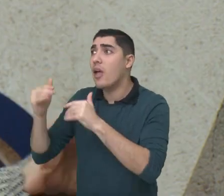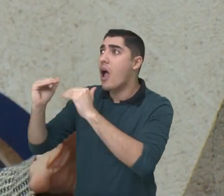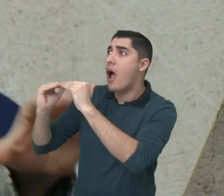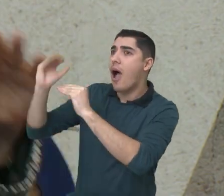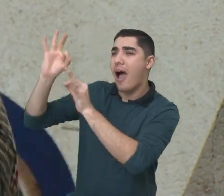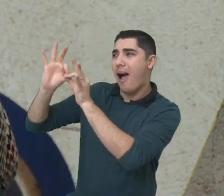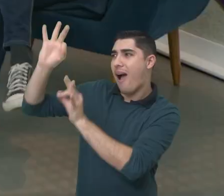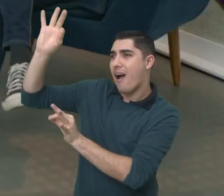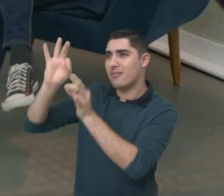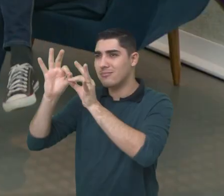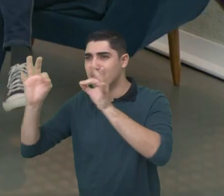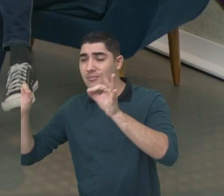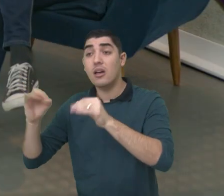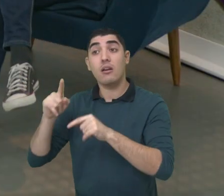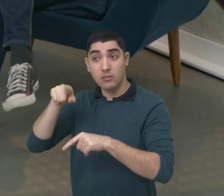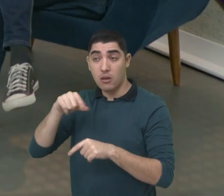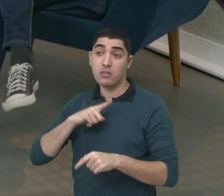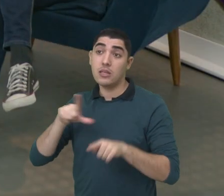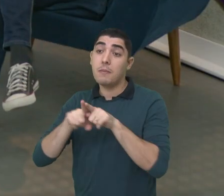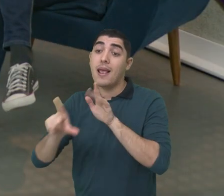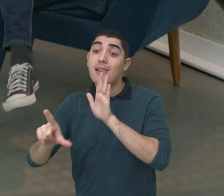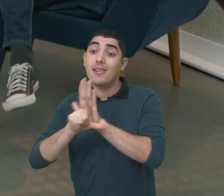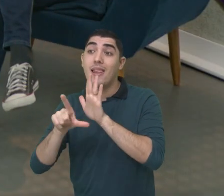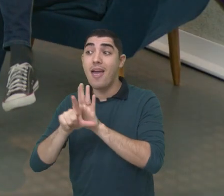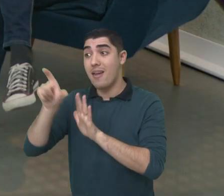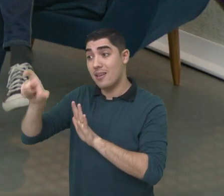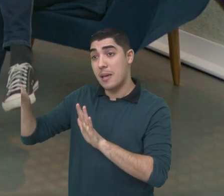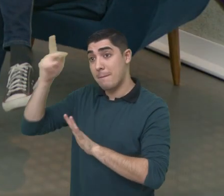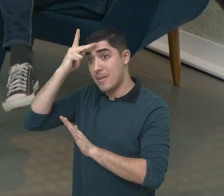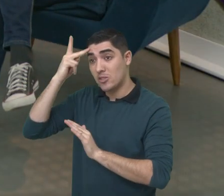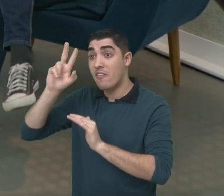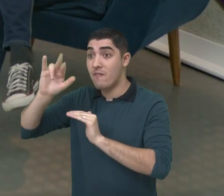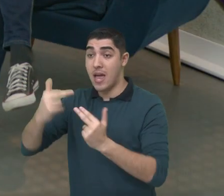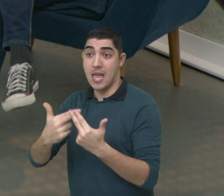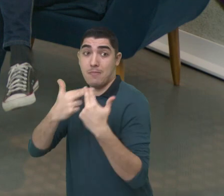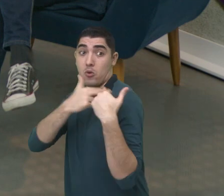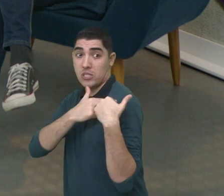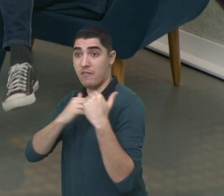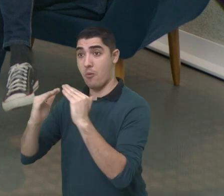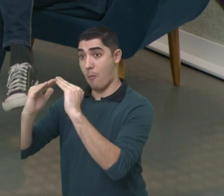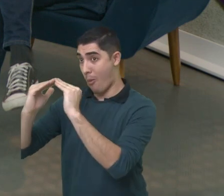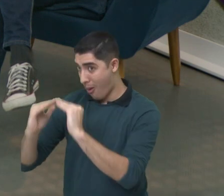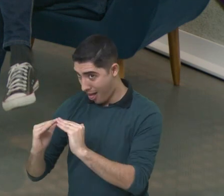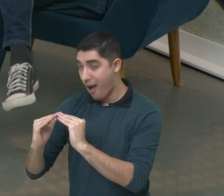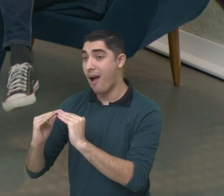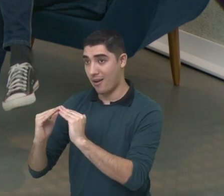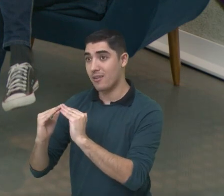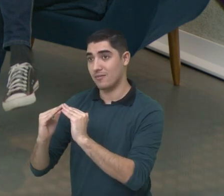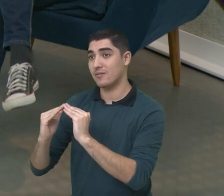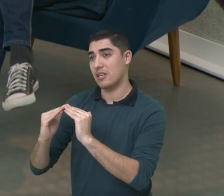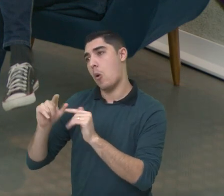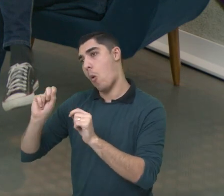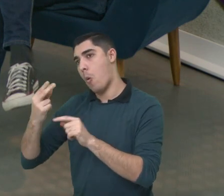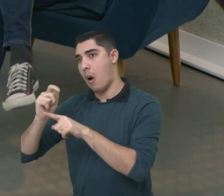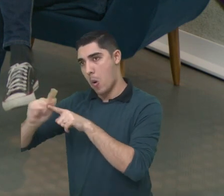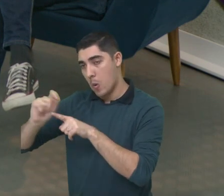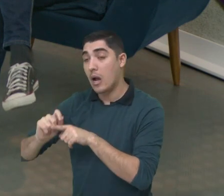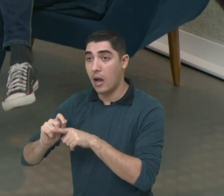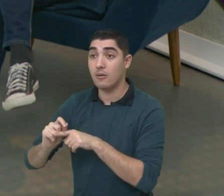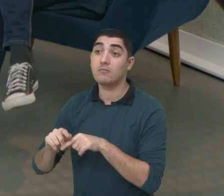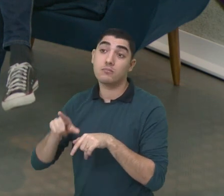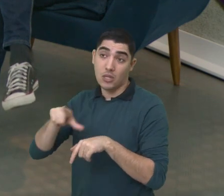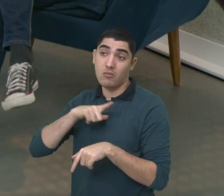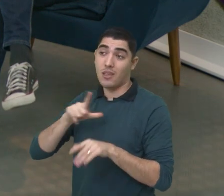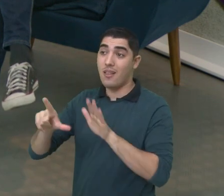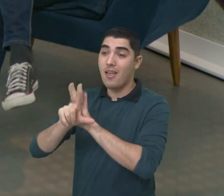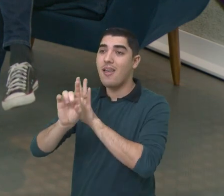noção geral da lei de inquilinato, que é muito importante, não é? Então, tudo isso é dado